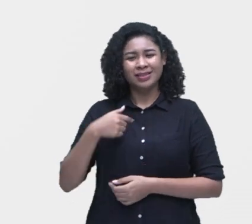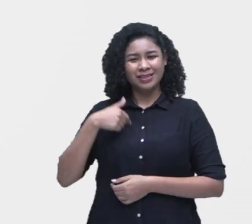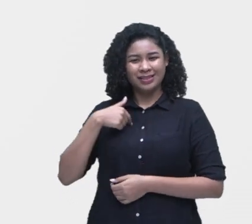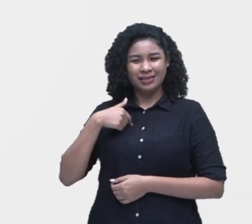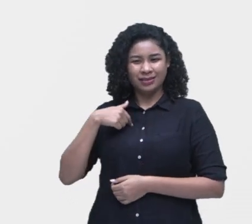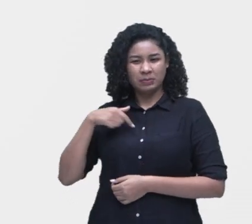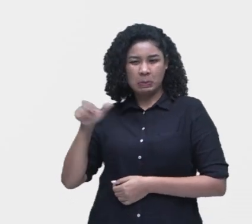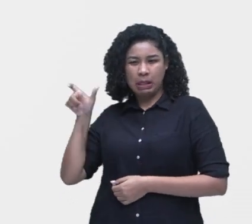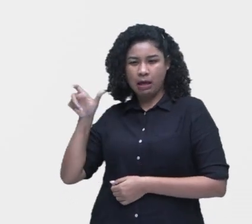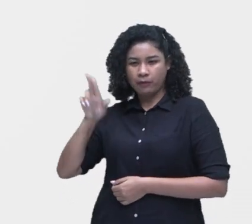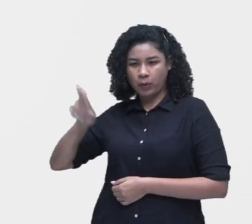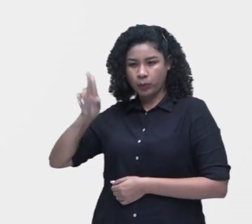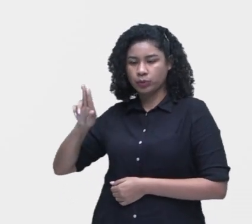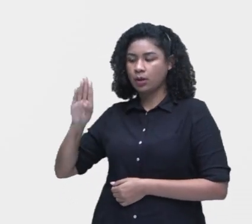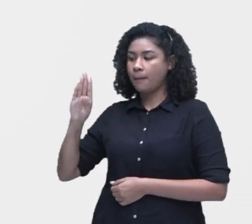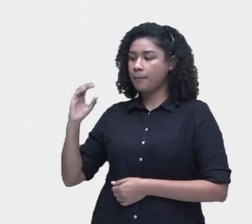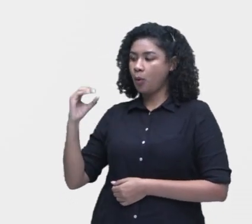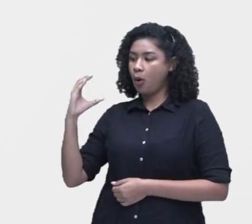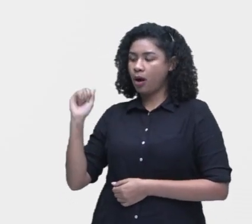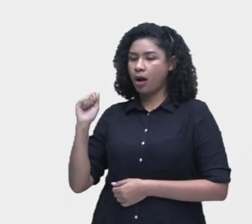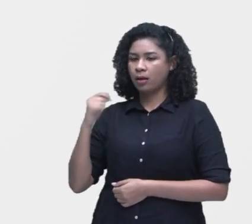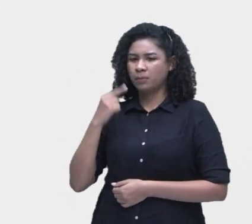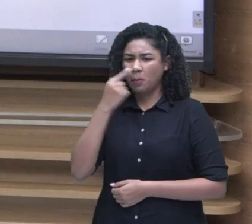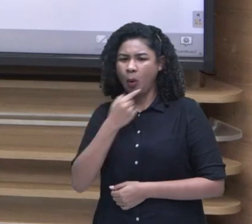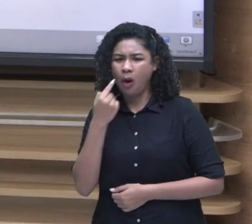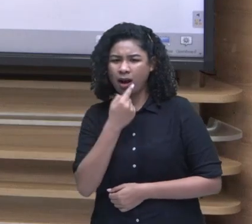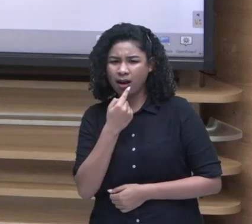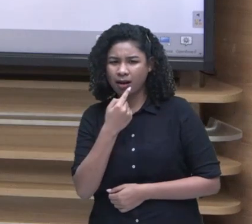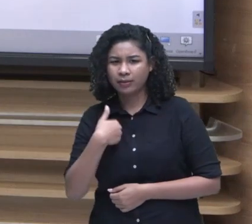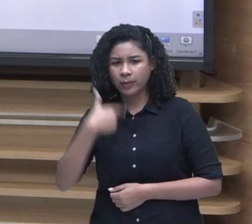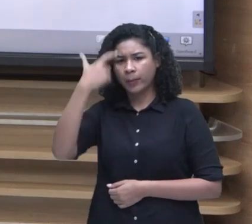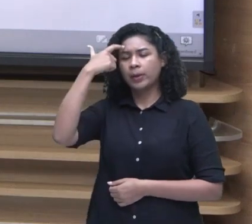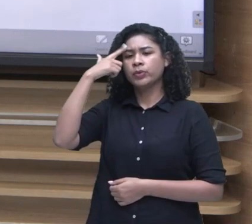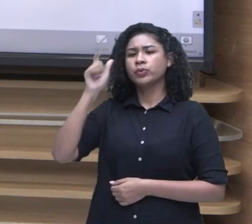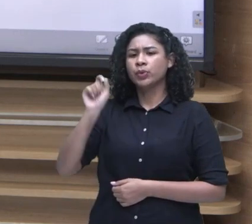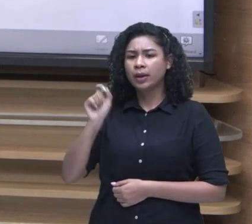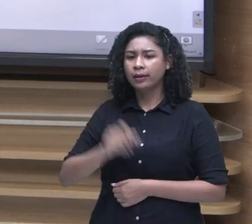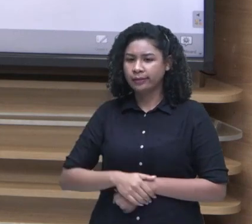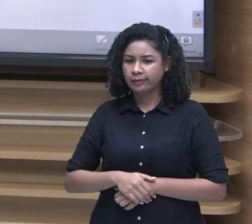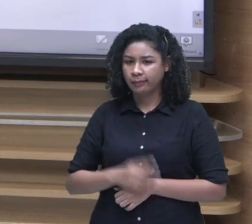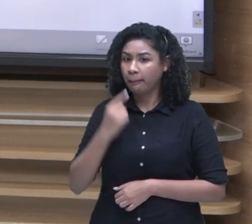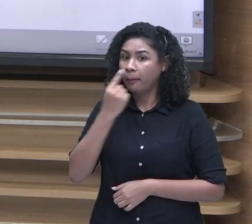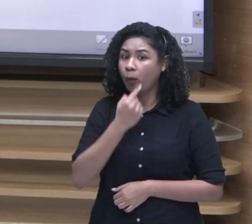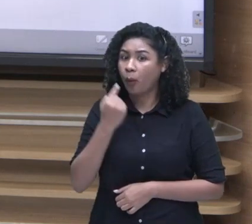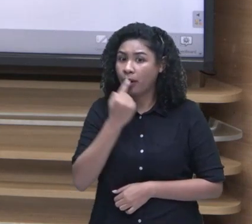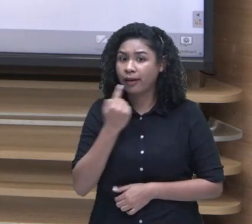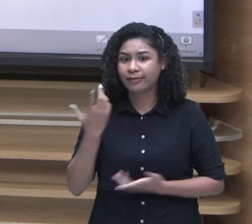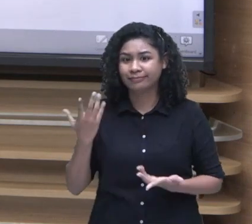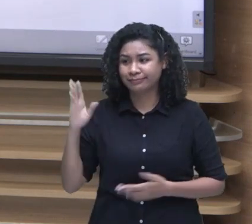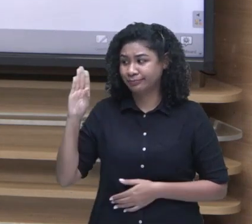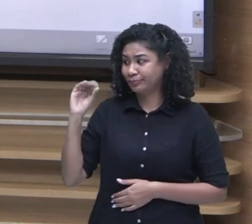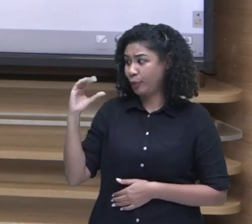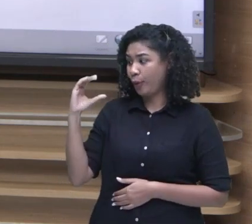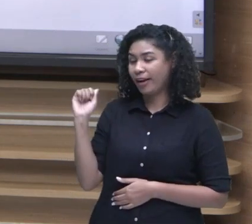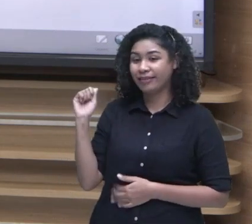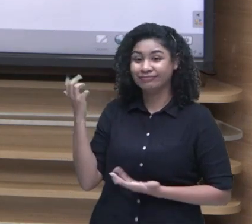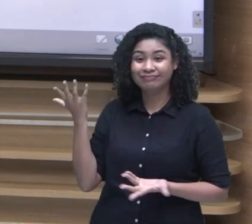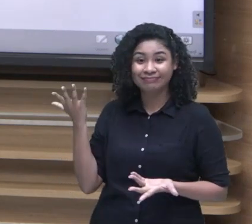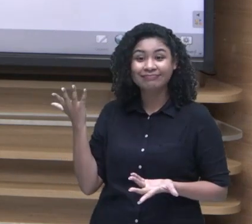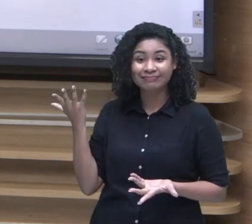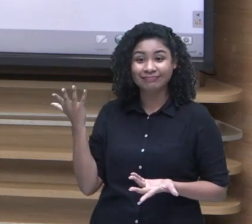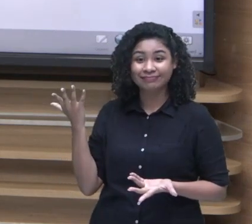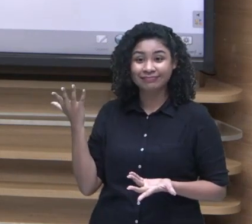boca, claro que boca, a primeira coisa que vem é a boca no seu sentido literal, que é essa parte do nosso corpo,